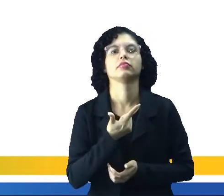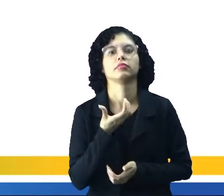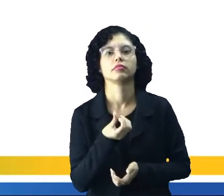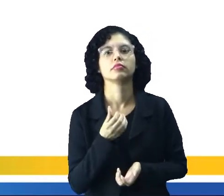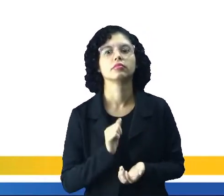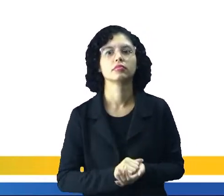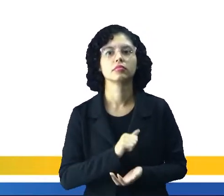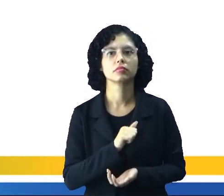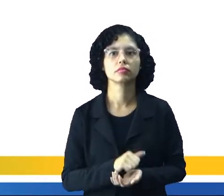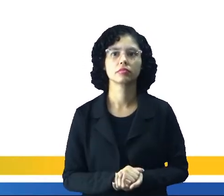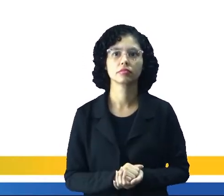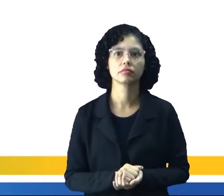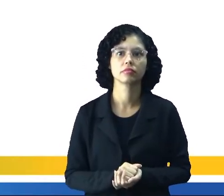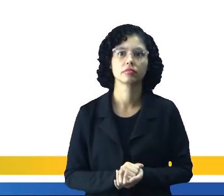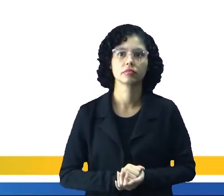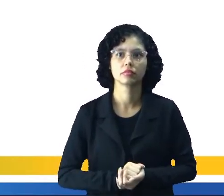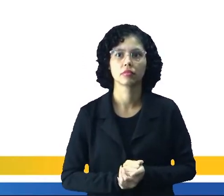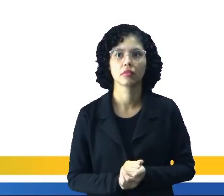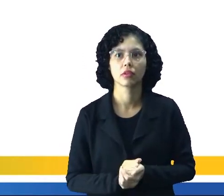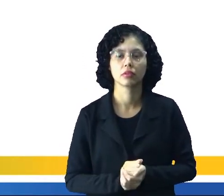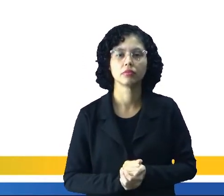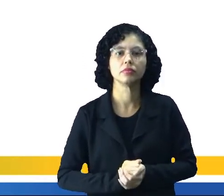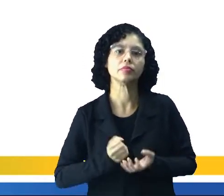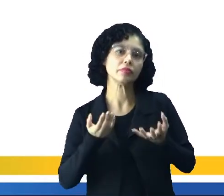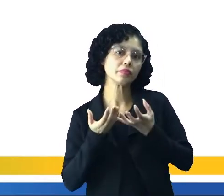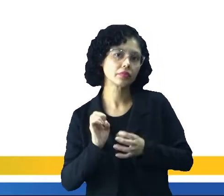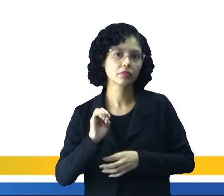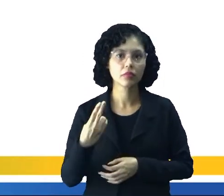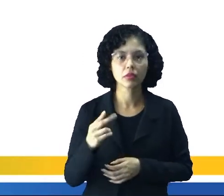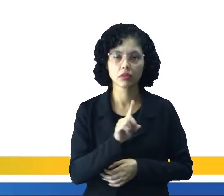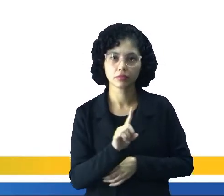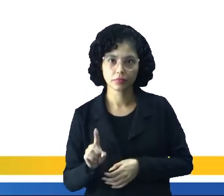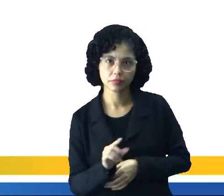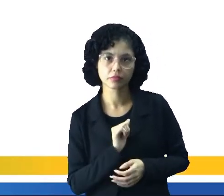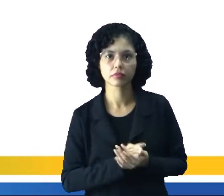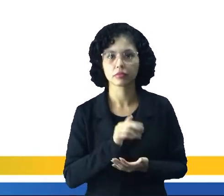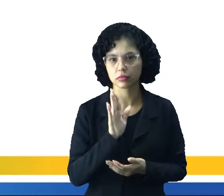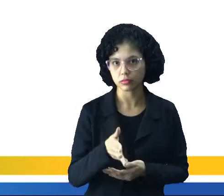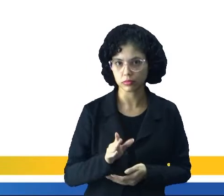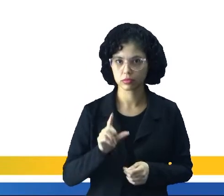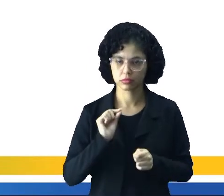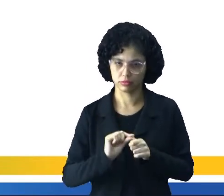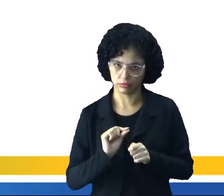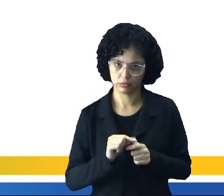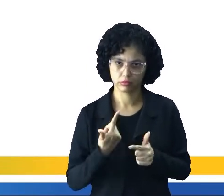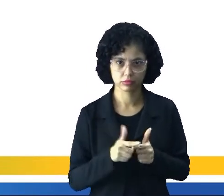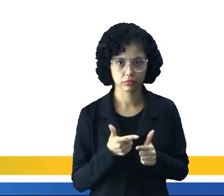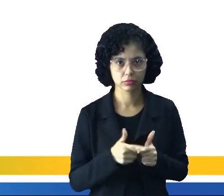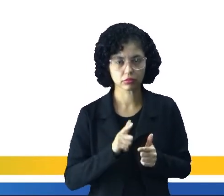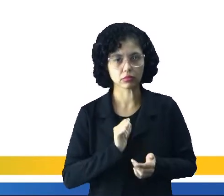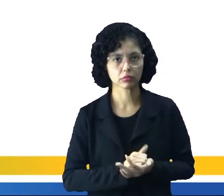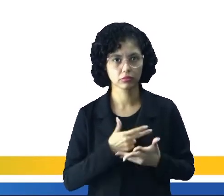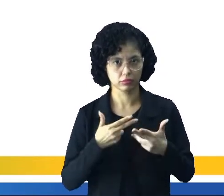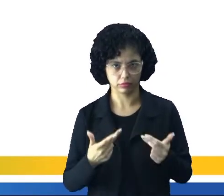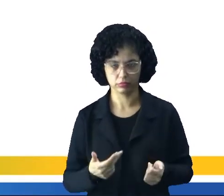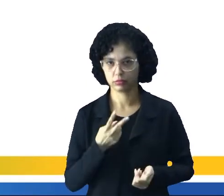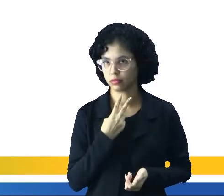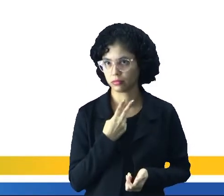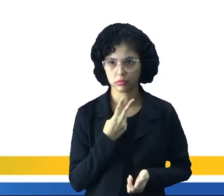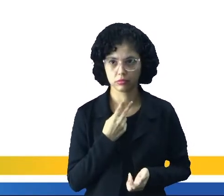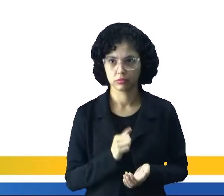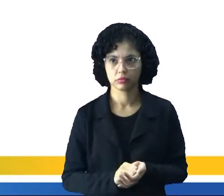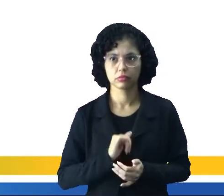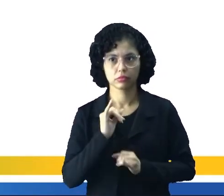lê assim: isso, querendo ou não, afeta muito o jovem, pode acabar vendo coisas que não deve